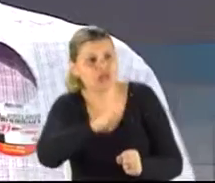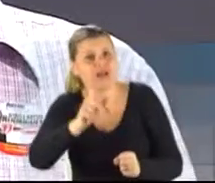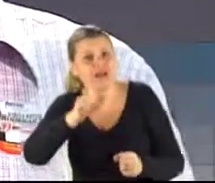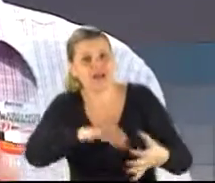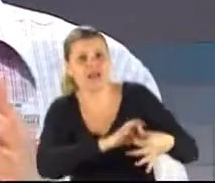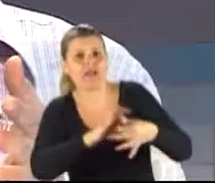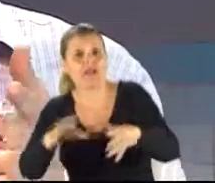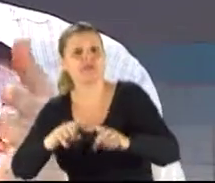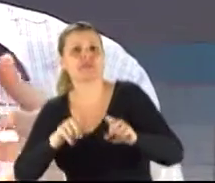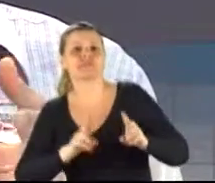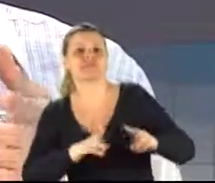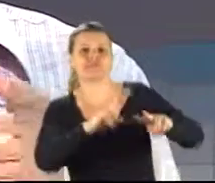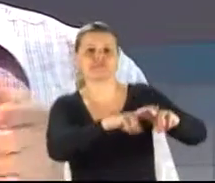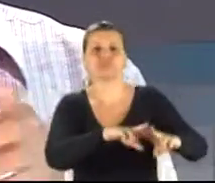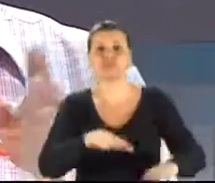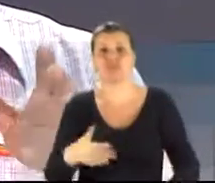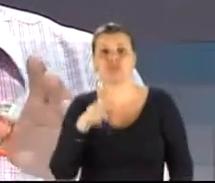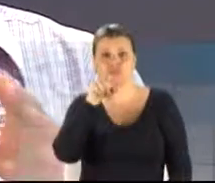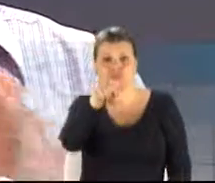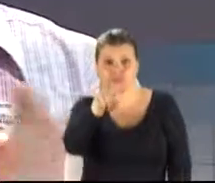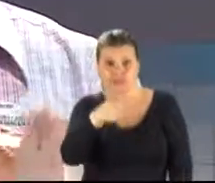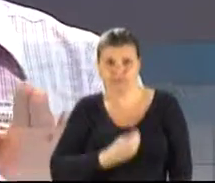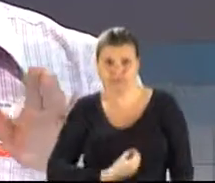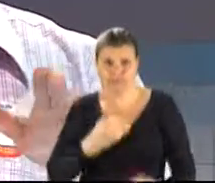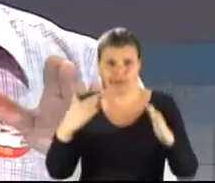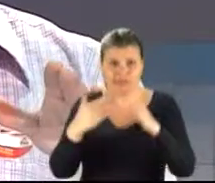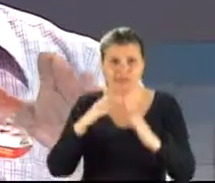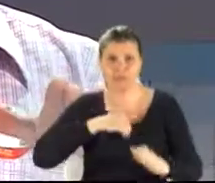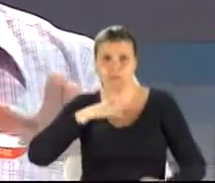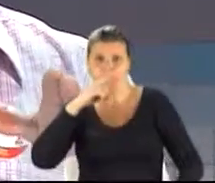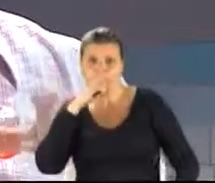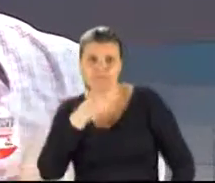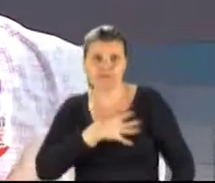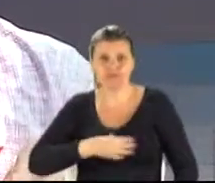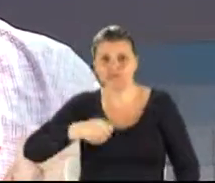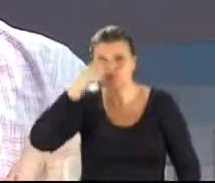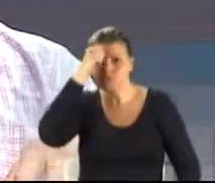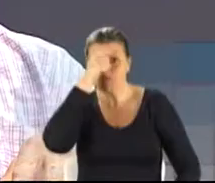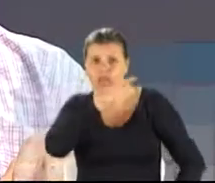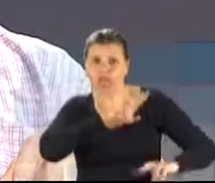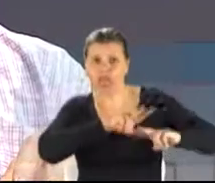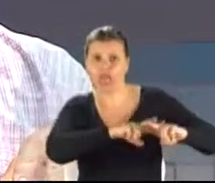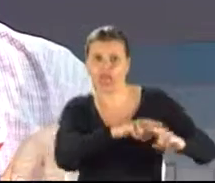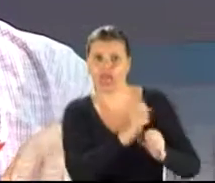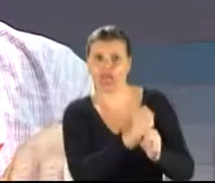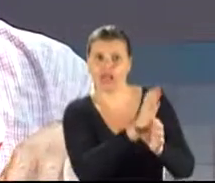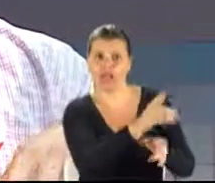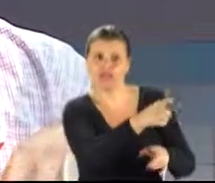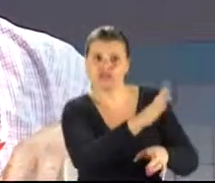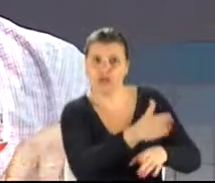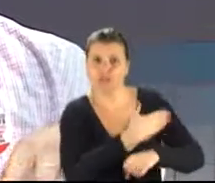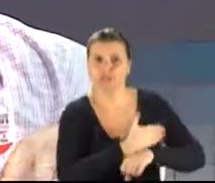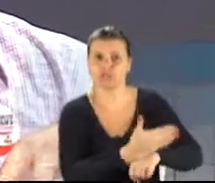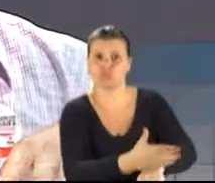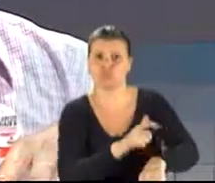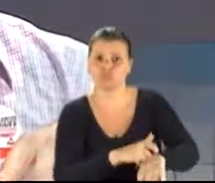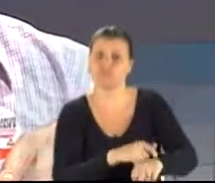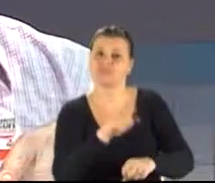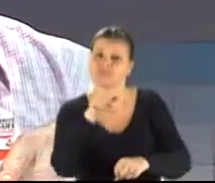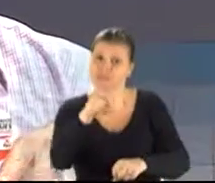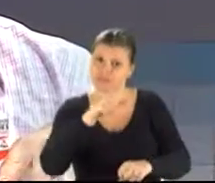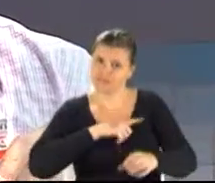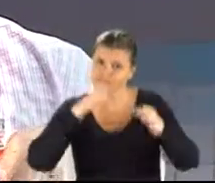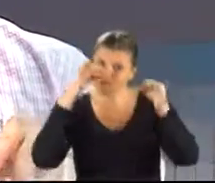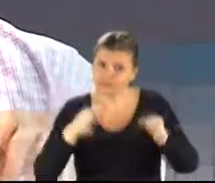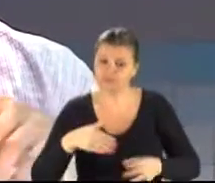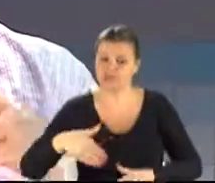em casa a que tem um pai um tio um filho ou um parente que já cumpriu a pena pode ter certeza que o seu voto dia 5 pode ser pode ser a liberação